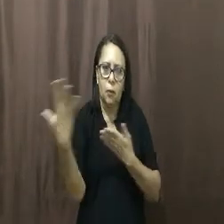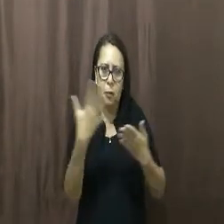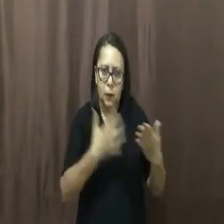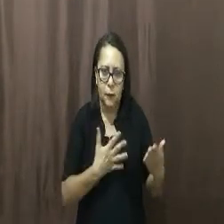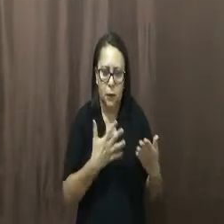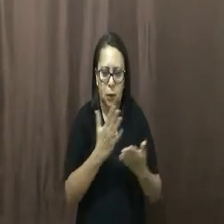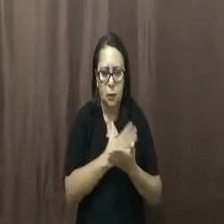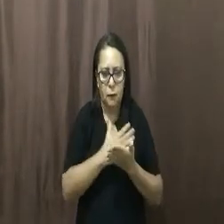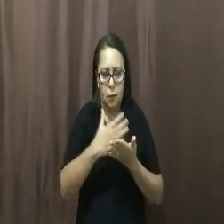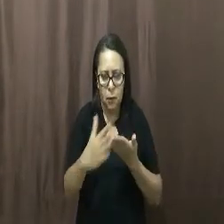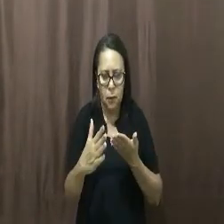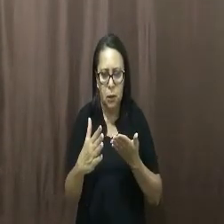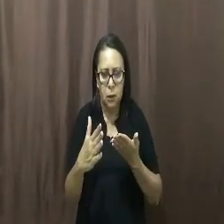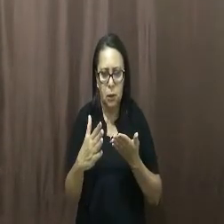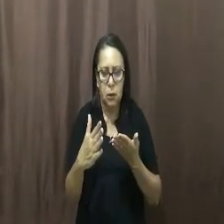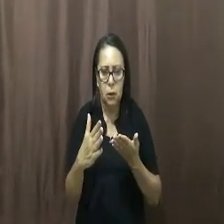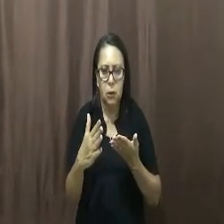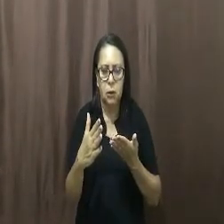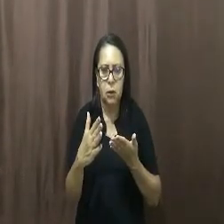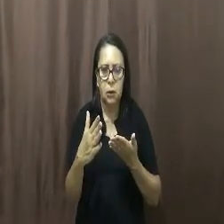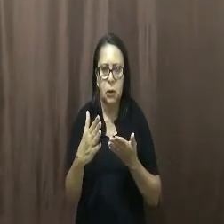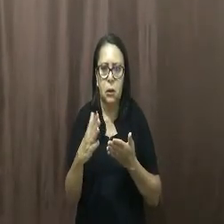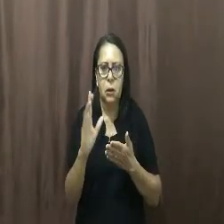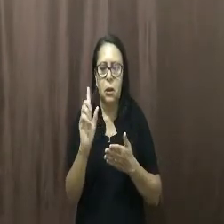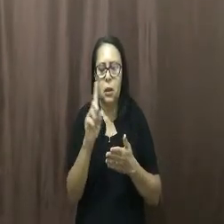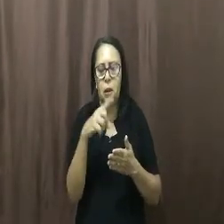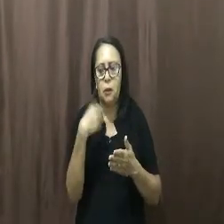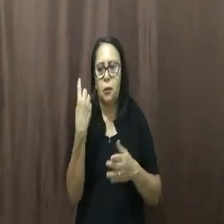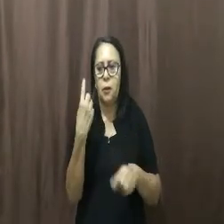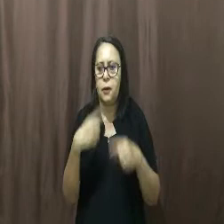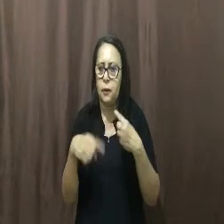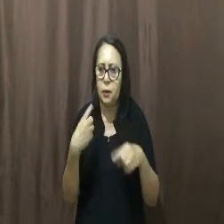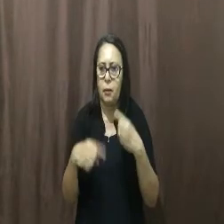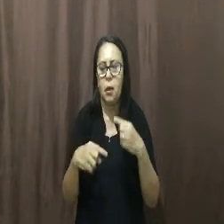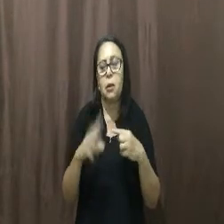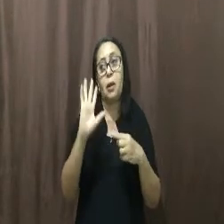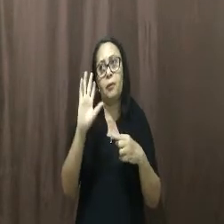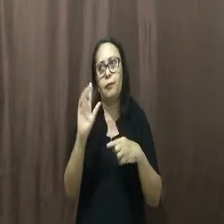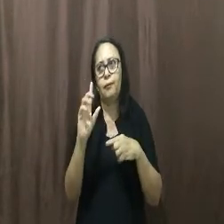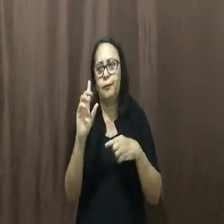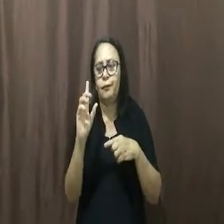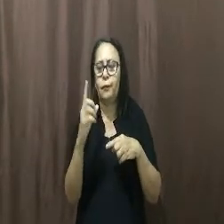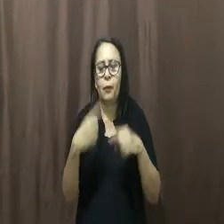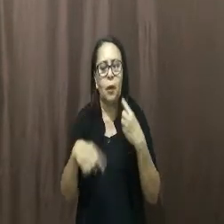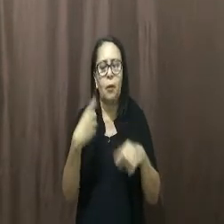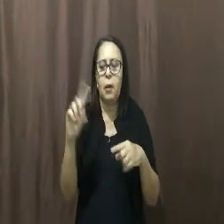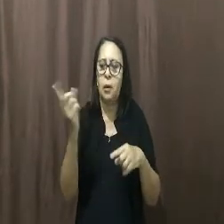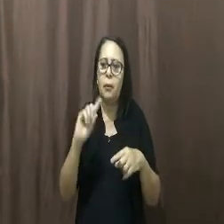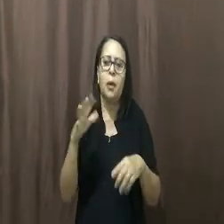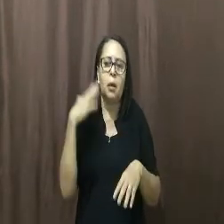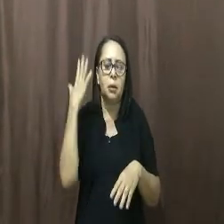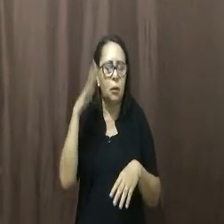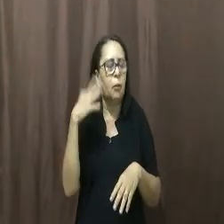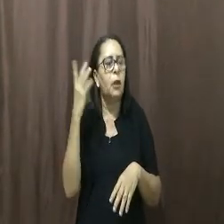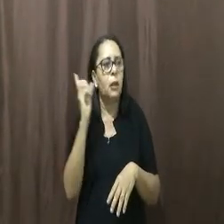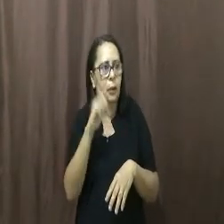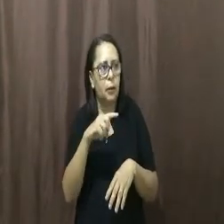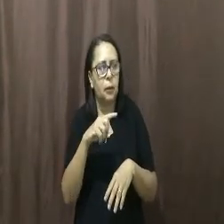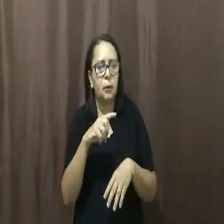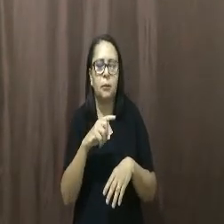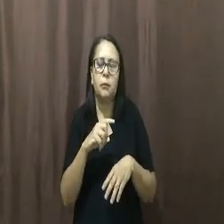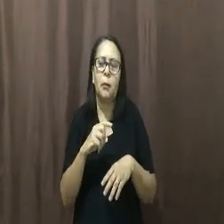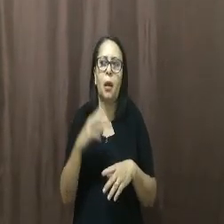desejar boas-vindas. Vamos iniciar o nosso debate, não é debate, mas é uma